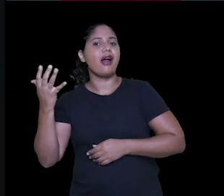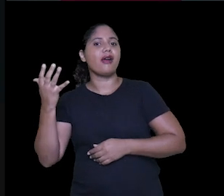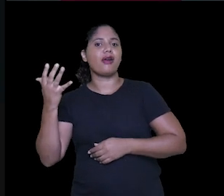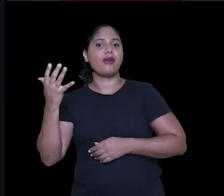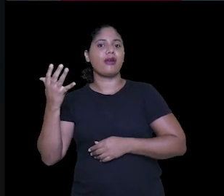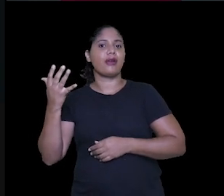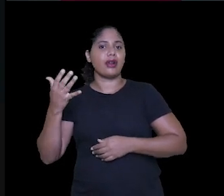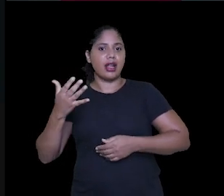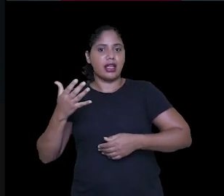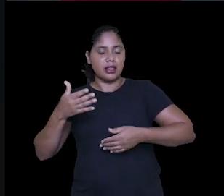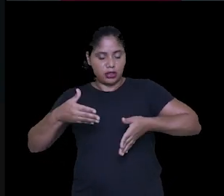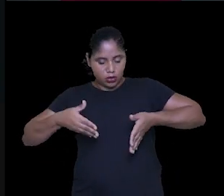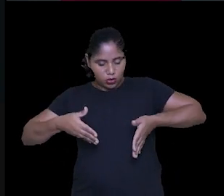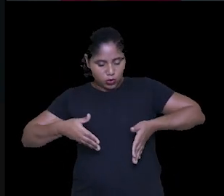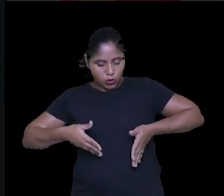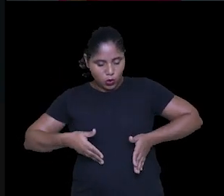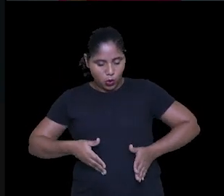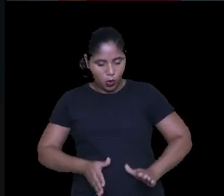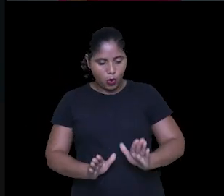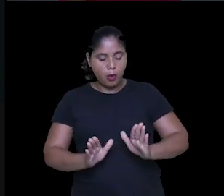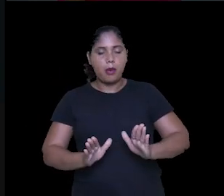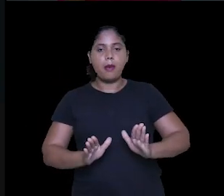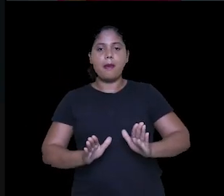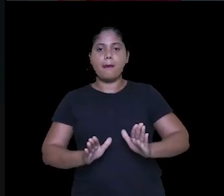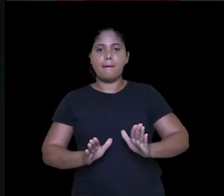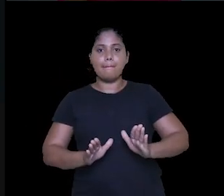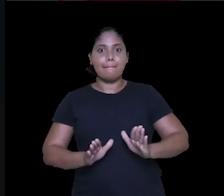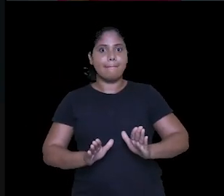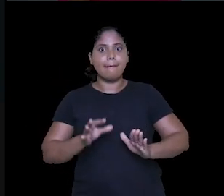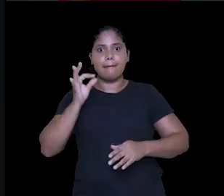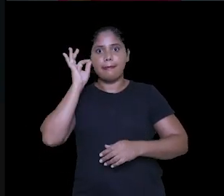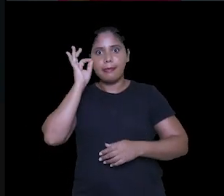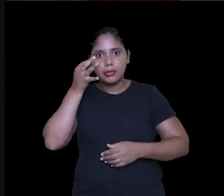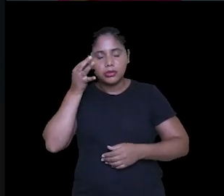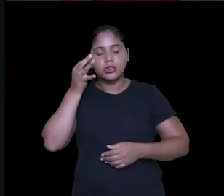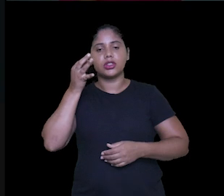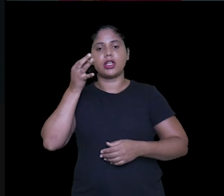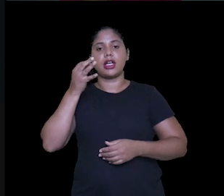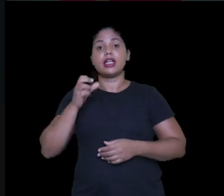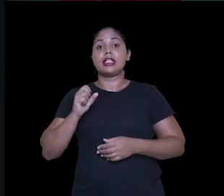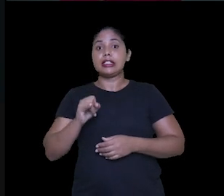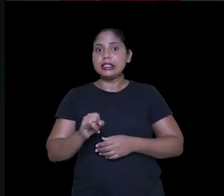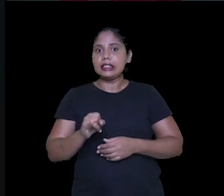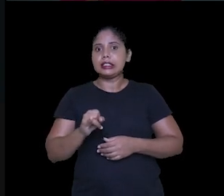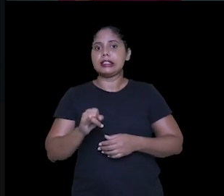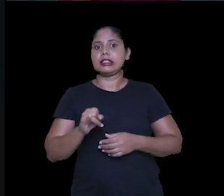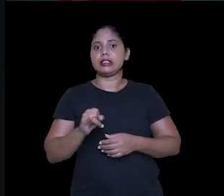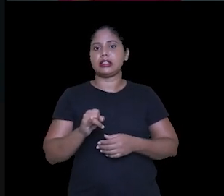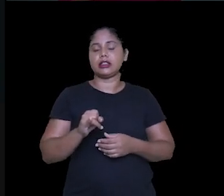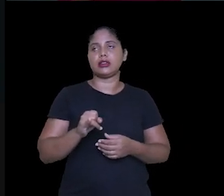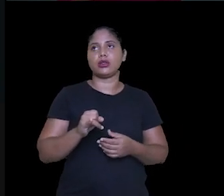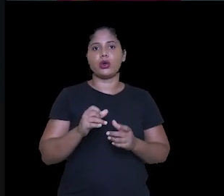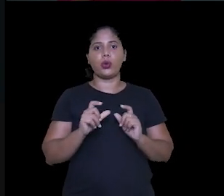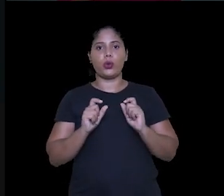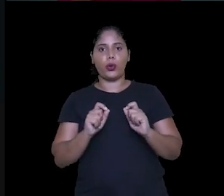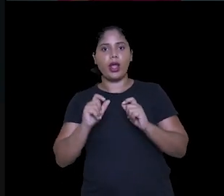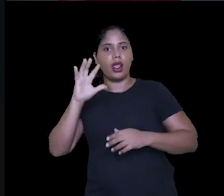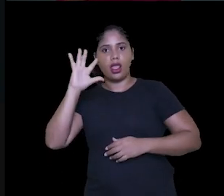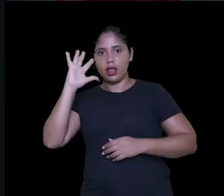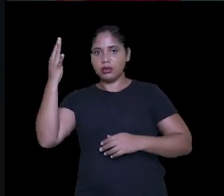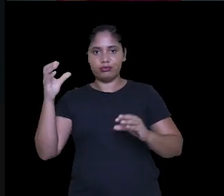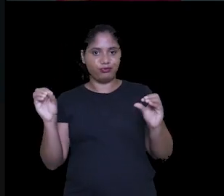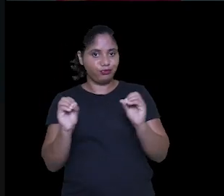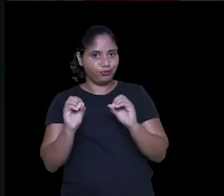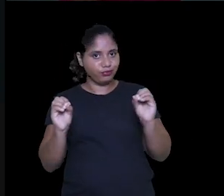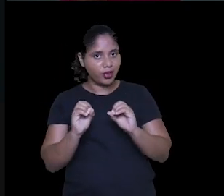se encontra aberta e com o lábio inferior voltado para fora. Então, se ele não estiver com o lábio inferior voltado para